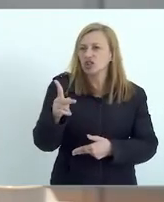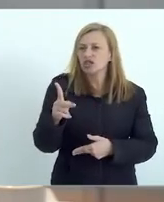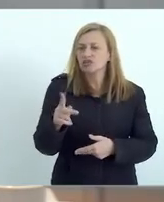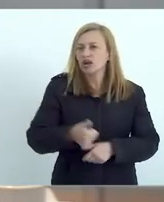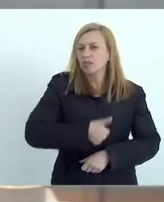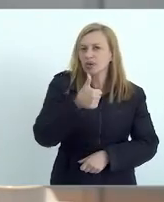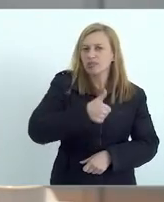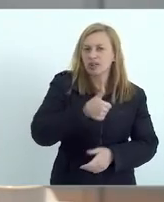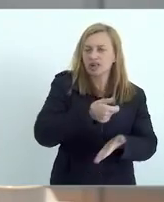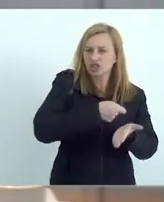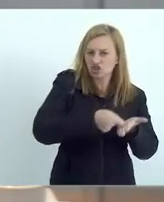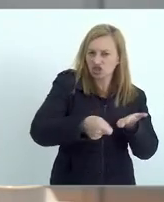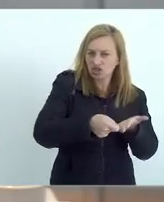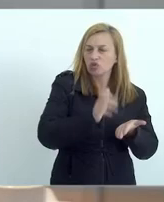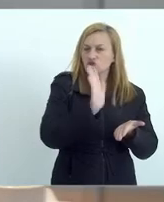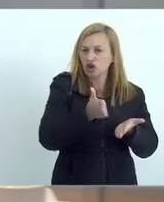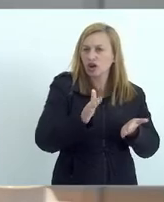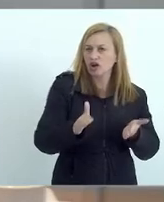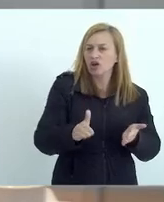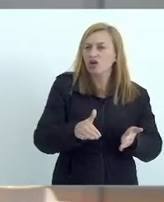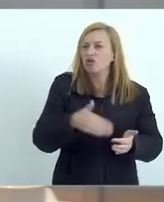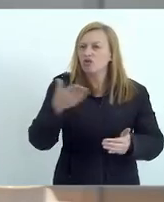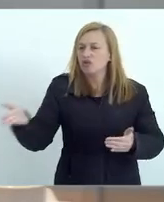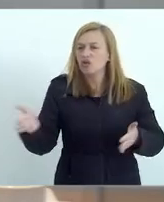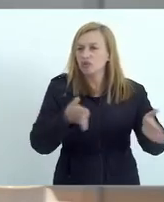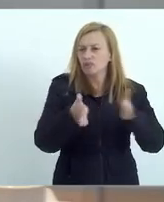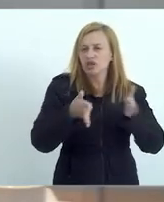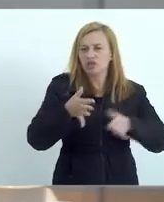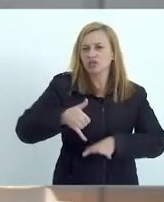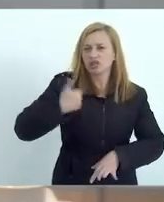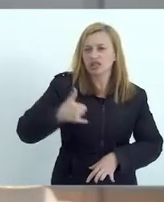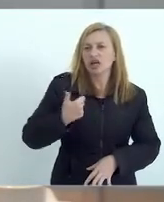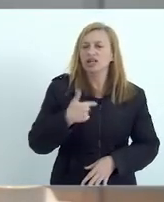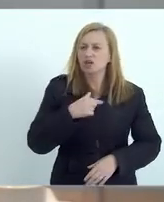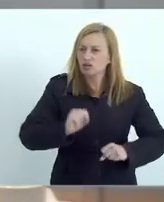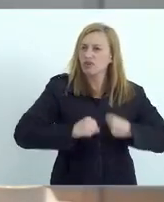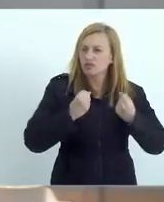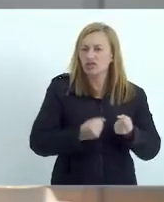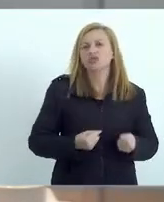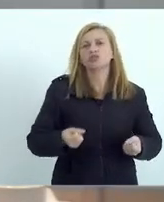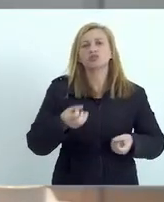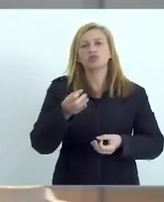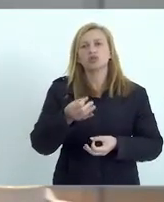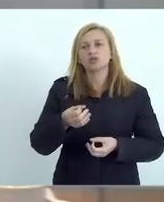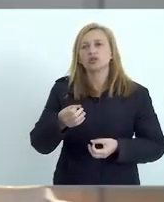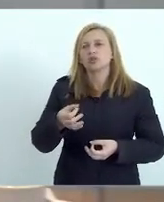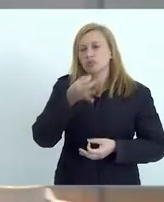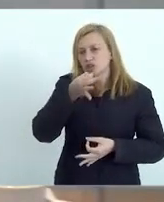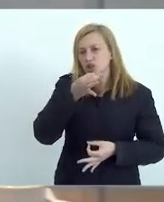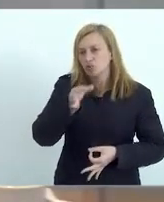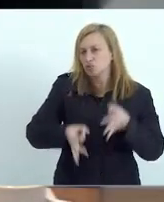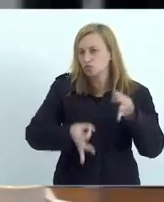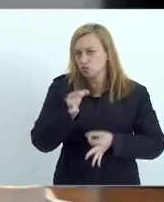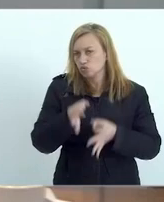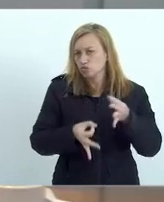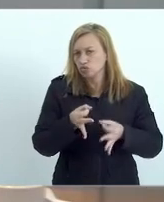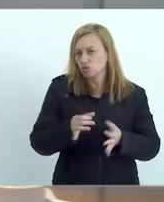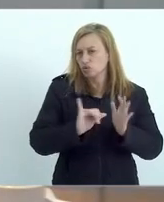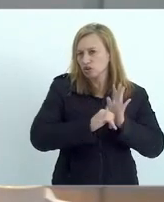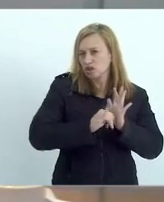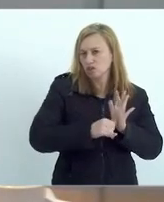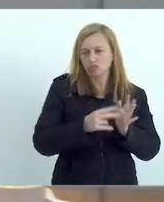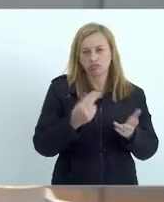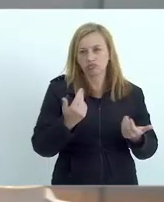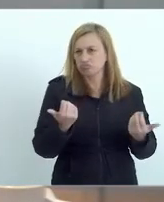fizeram a primeira inscrição já fora do limite de idade eu defendo uma tese jurídica de que o edital não tem competência para